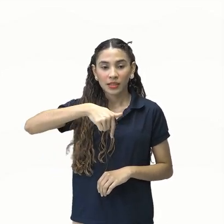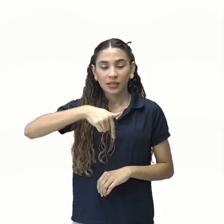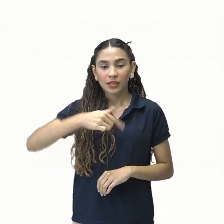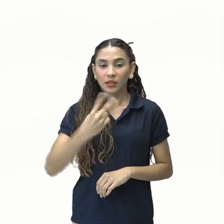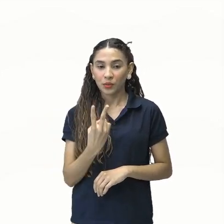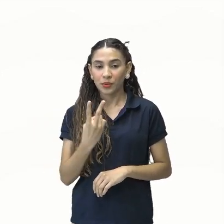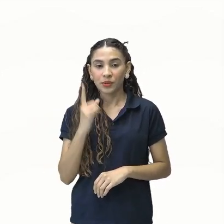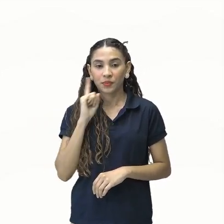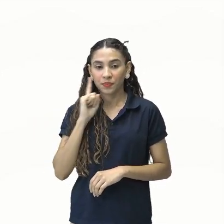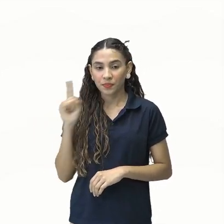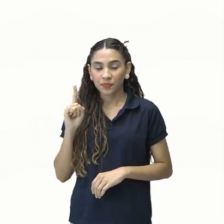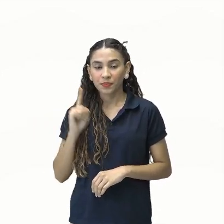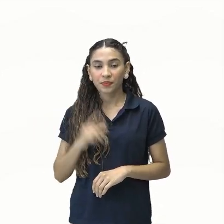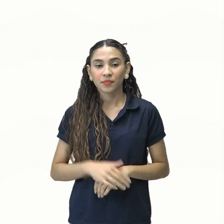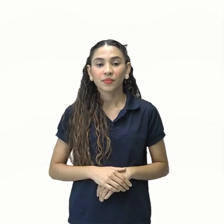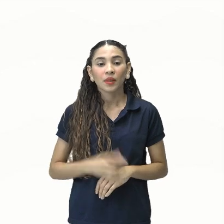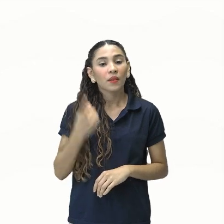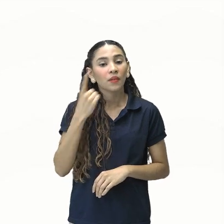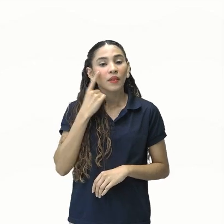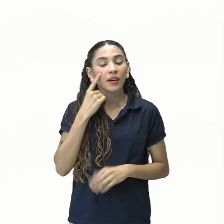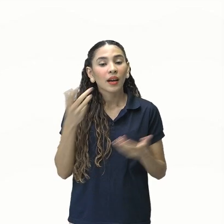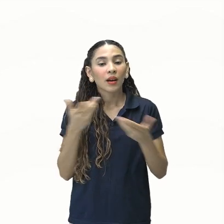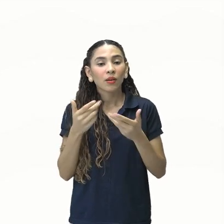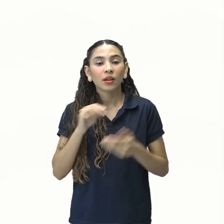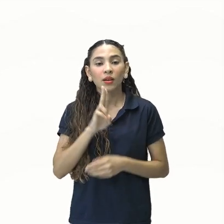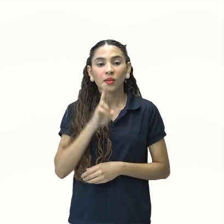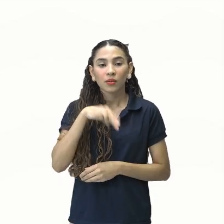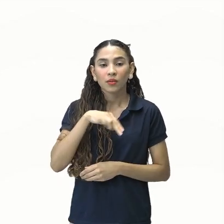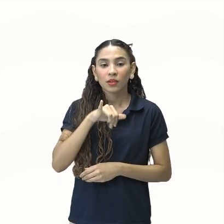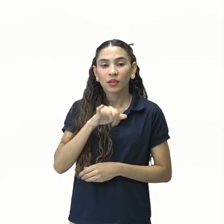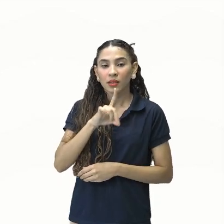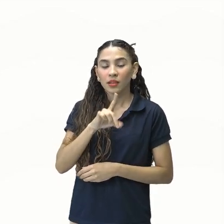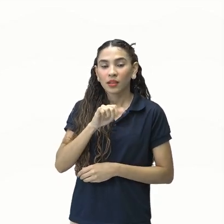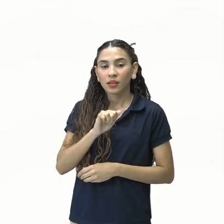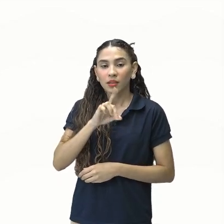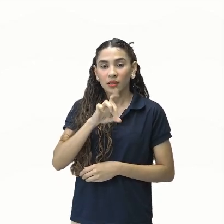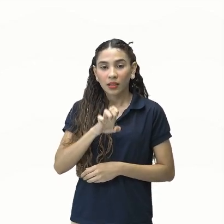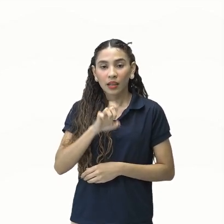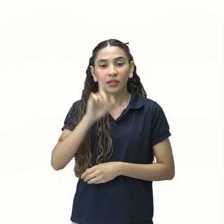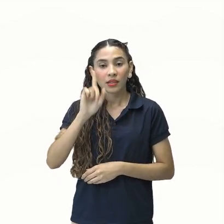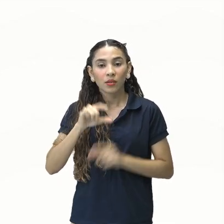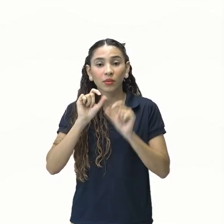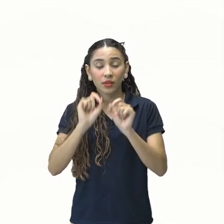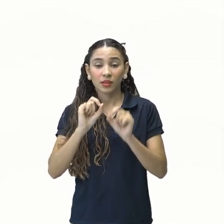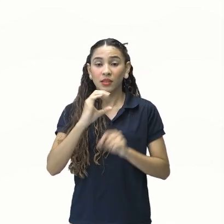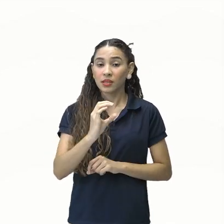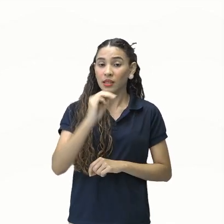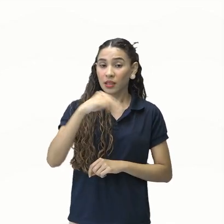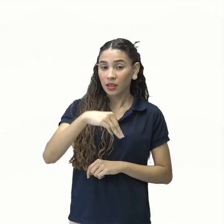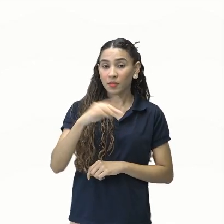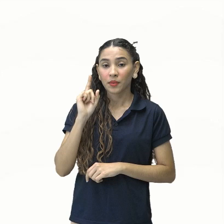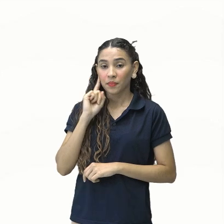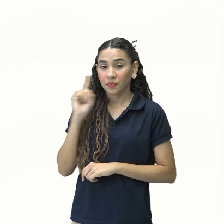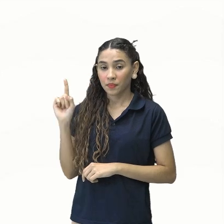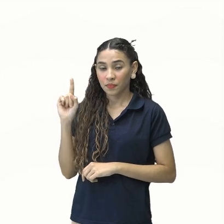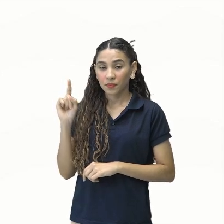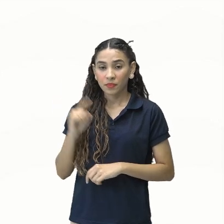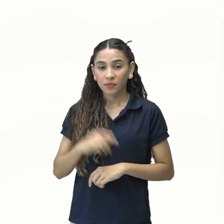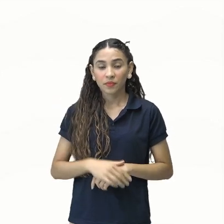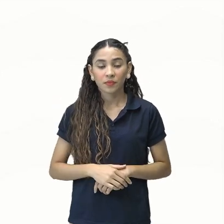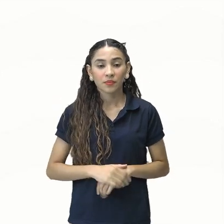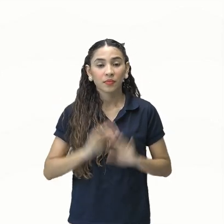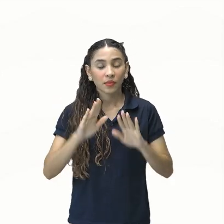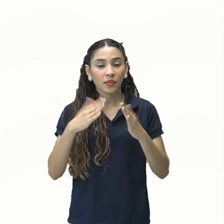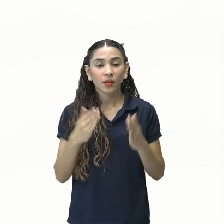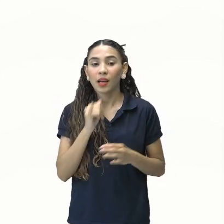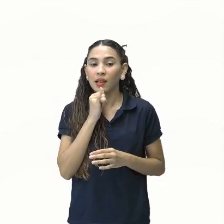972. Agora, vamos ver qual é a unidade. Eu sei que todas elas estão em centímetros. Então,